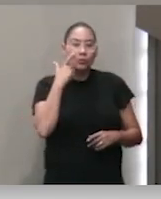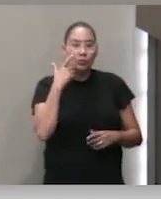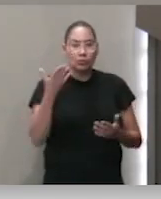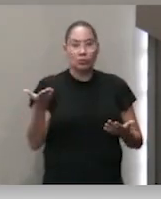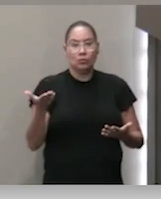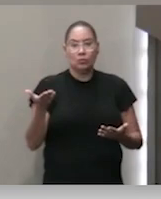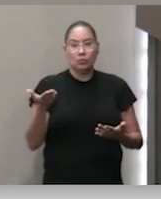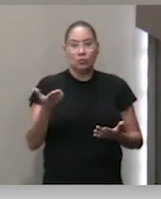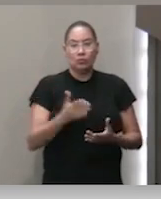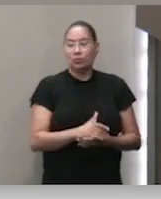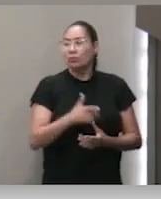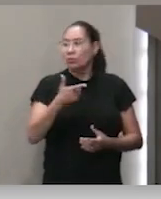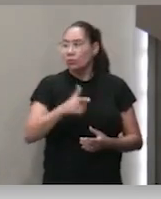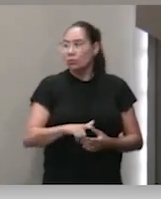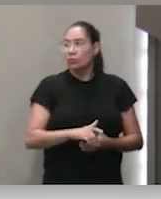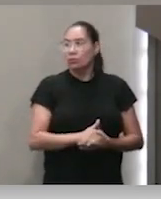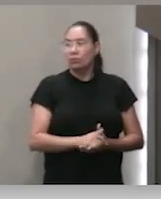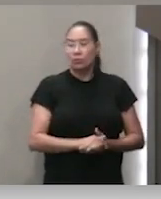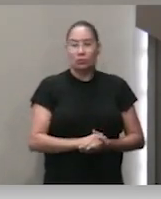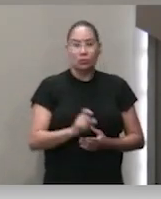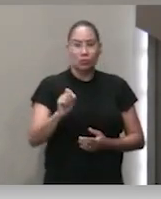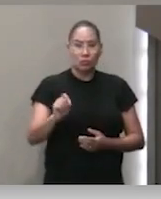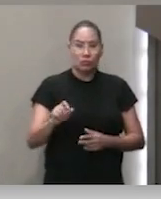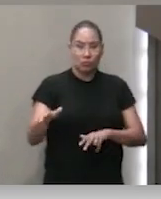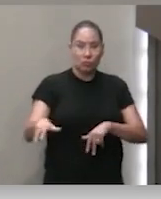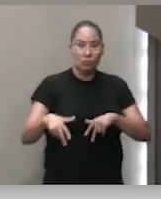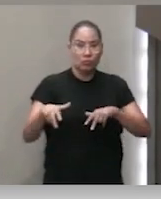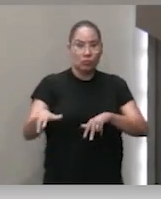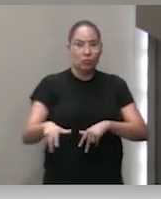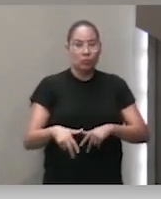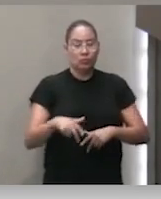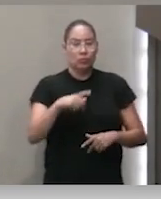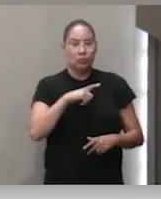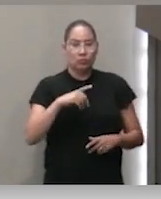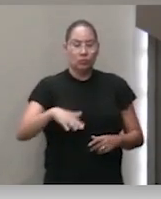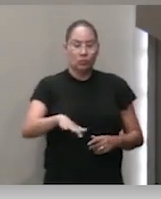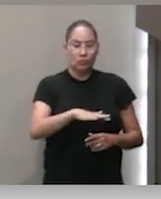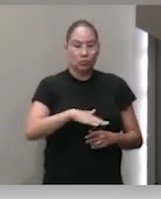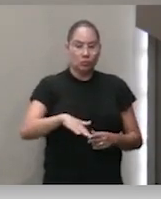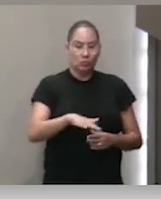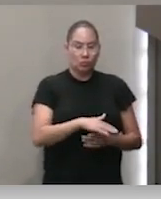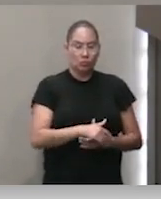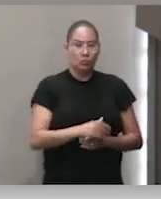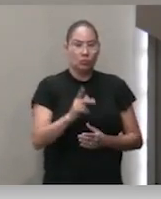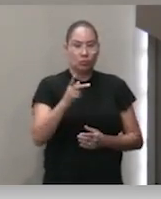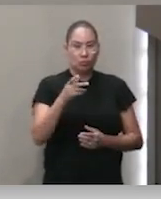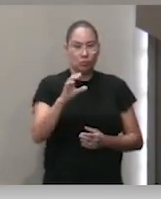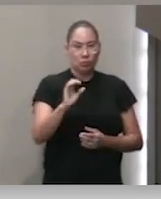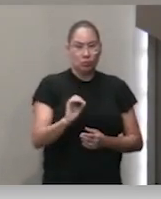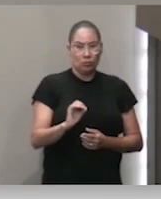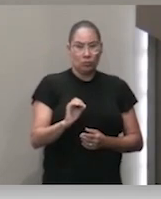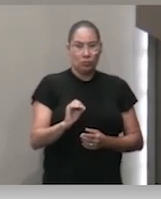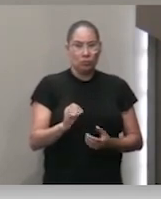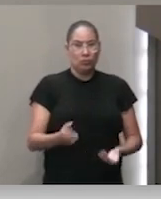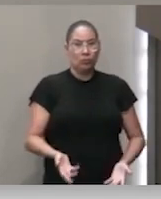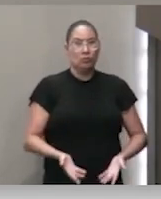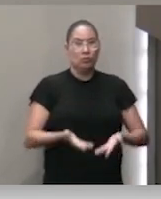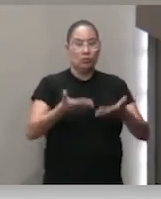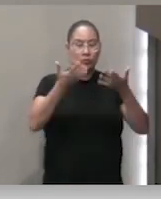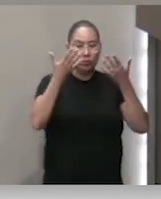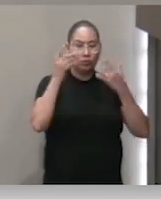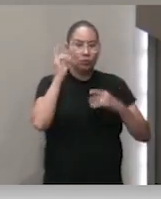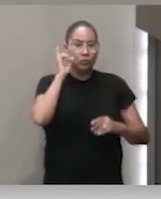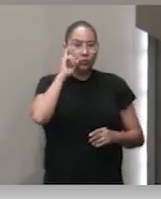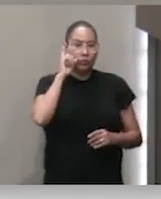Passa de novo, por favor, Miqueias. Olha o que esses agricultores... Passa, vereador Rufa. Poeira, 15, 20 metros de